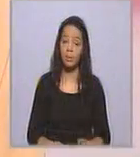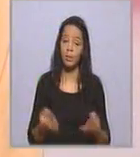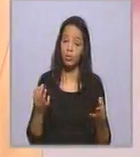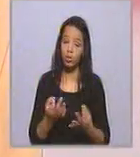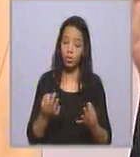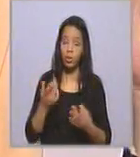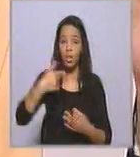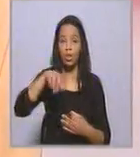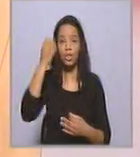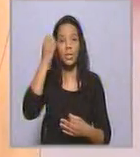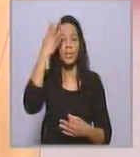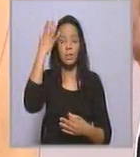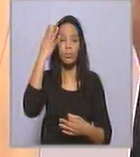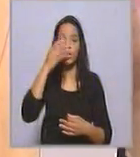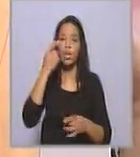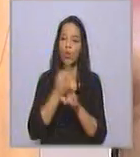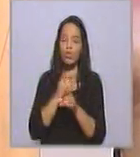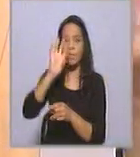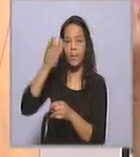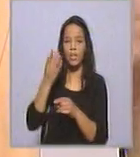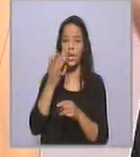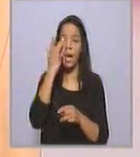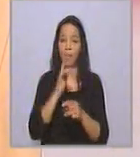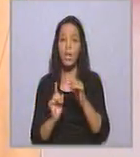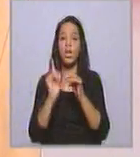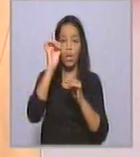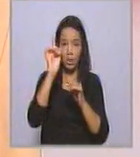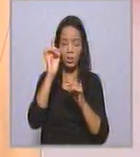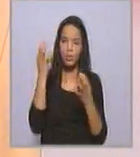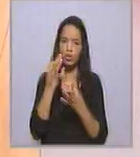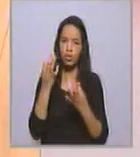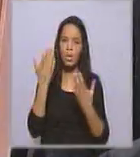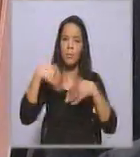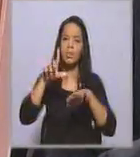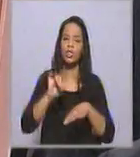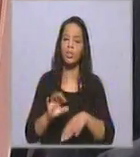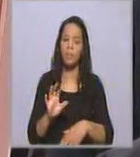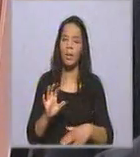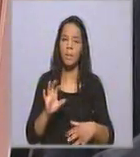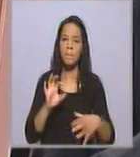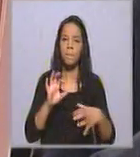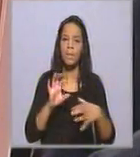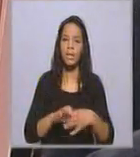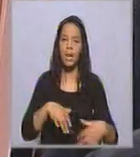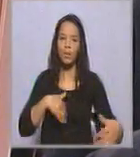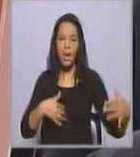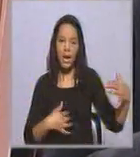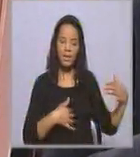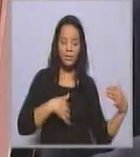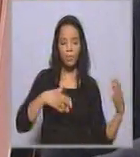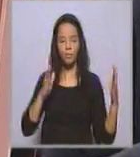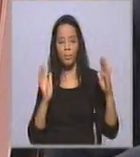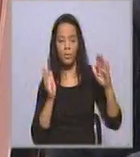que os países do Norte de África são África, mas têm aquela vertente da... da dança do ventre. Oh,